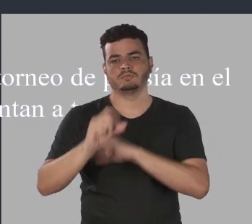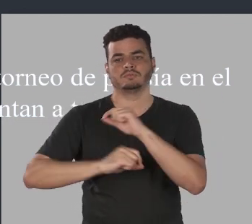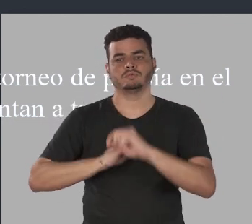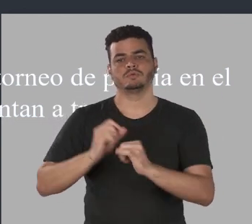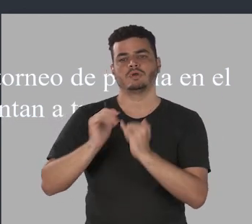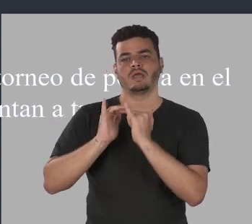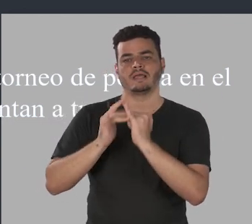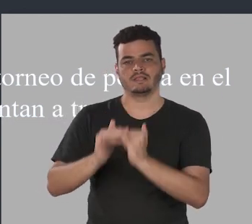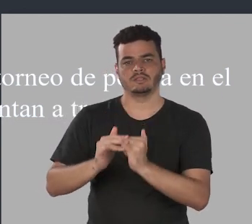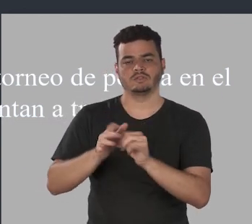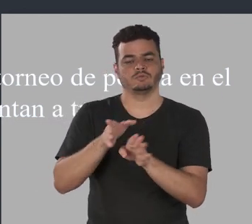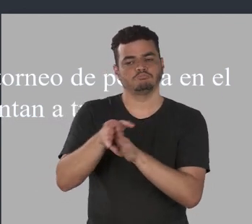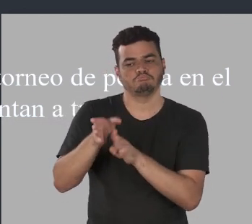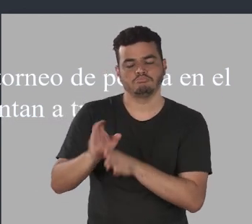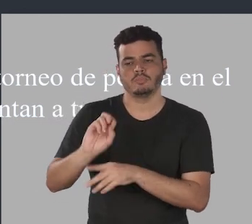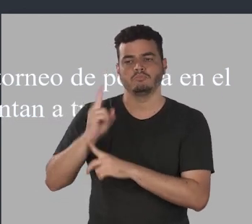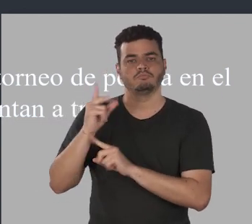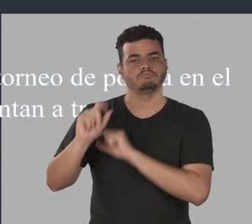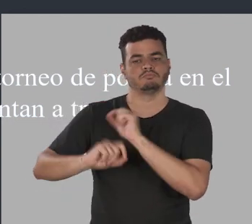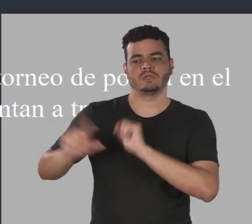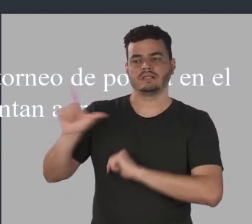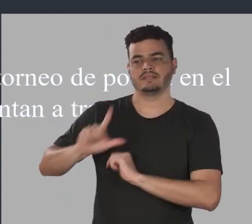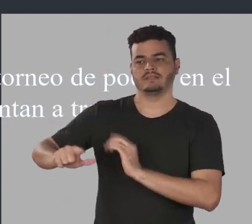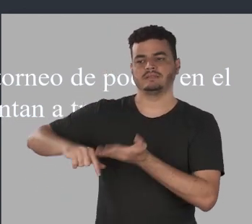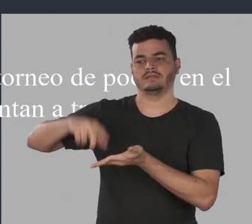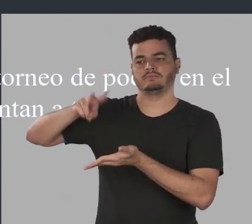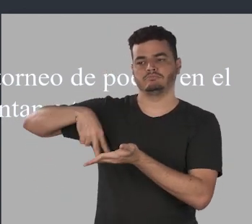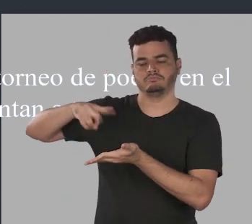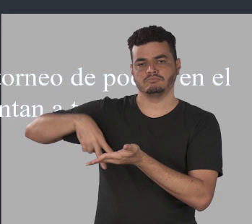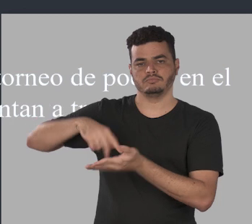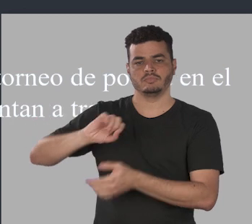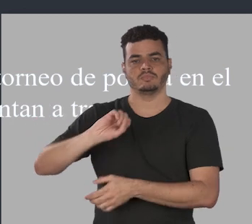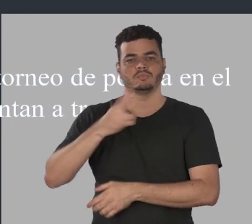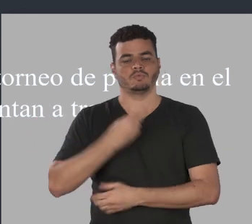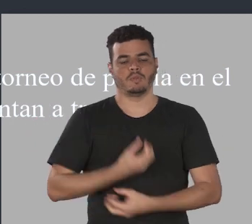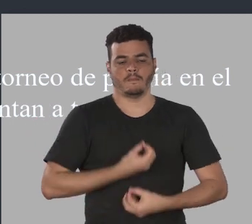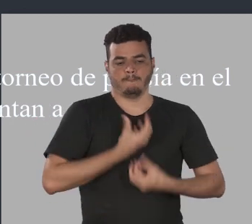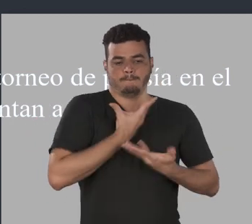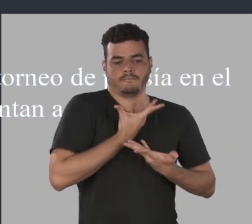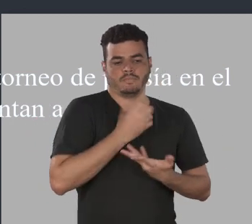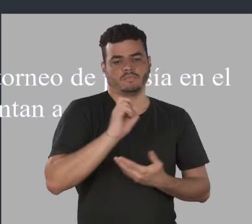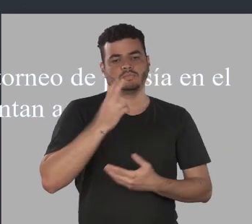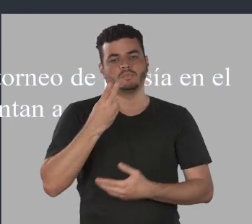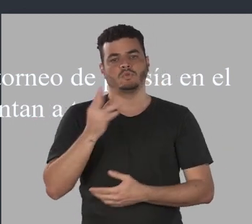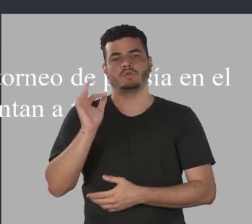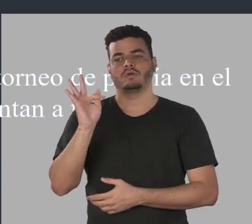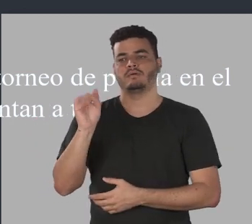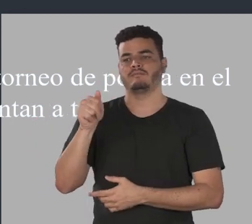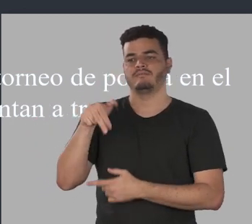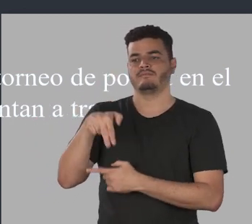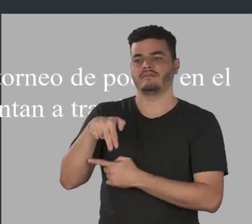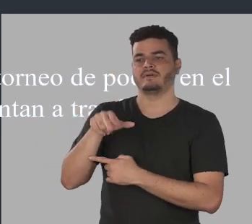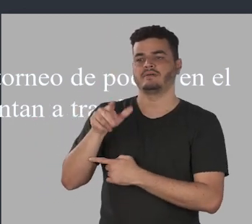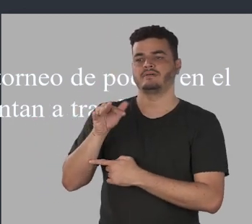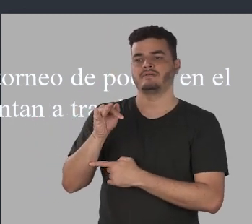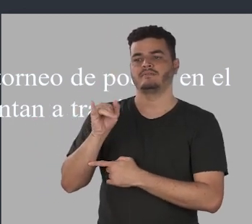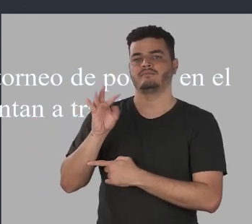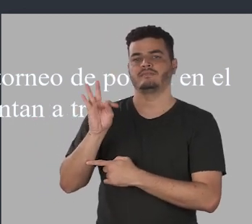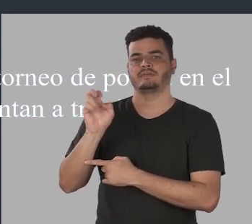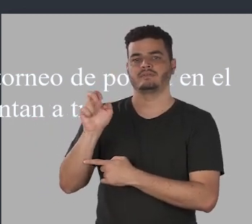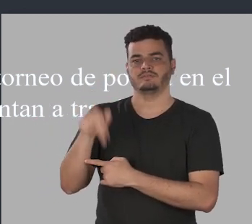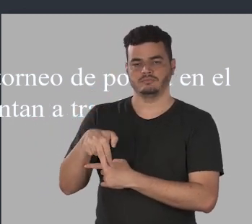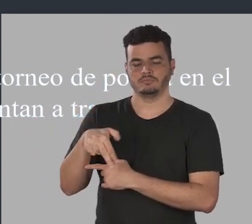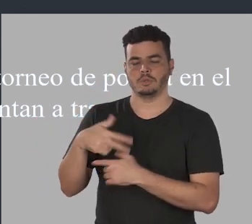as recomendações dos YouTubes, revistas de literatura digital, a sábia poesia,